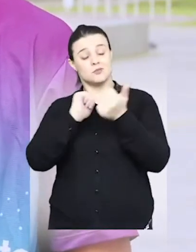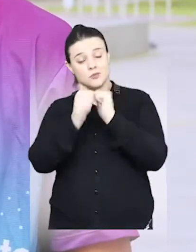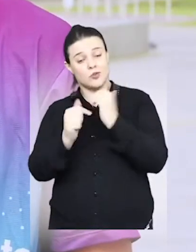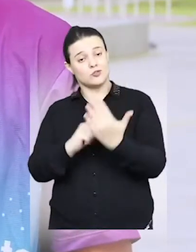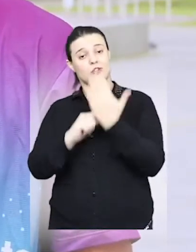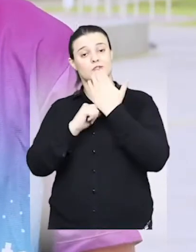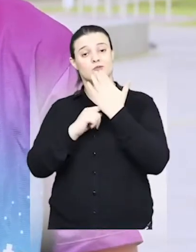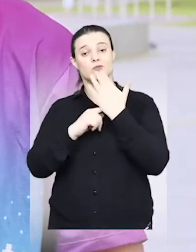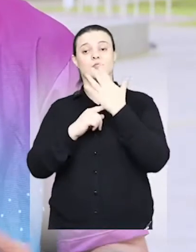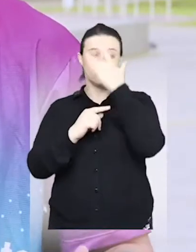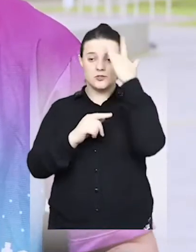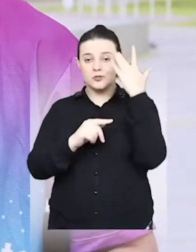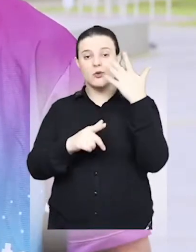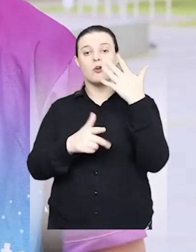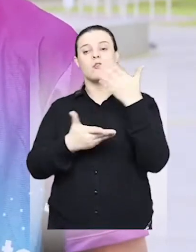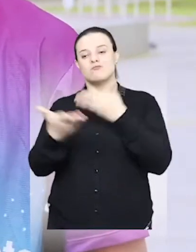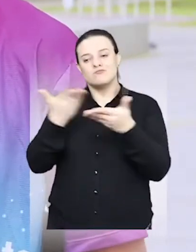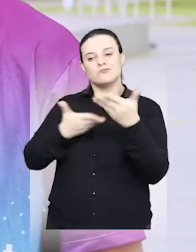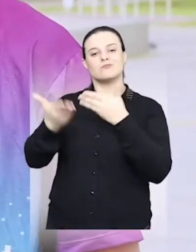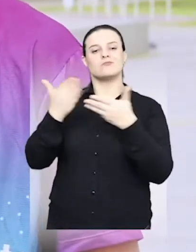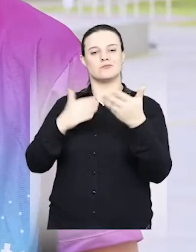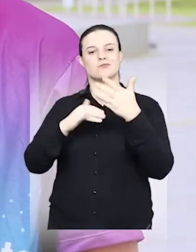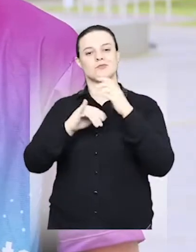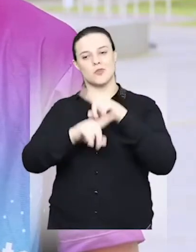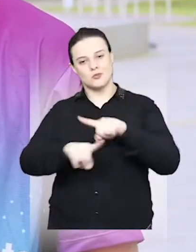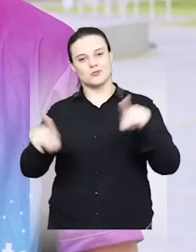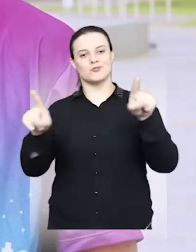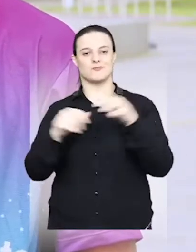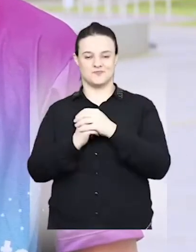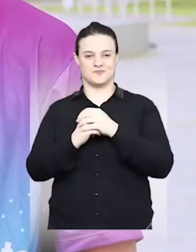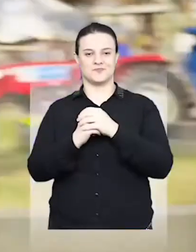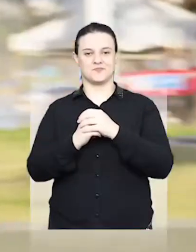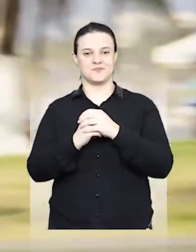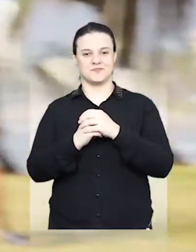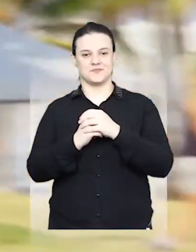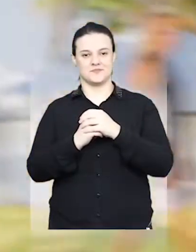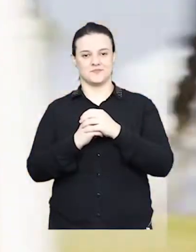do esporte. É socializar e deixar um bom legado para a vida.